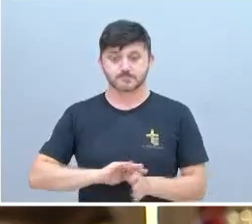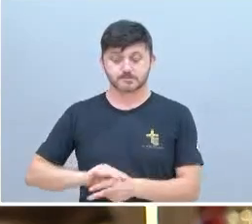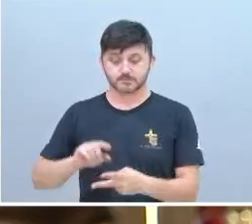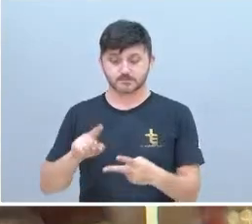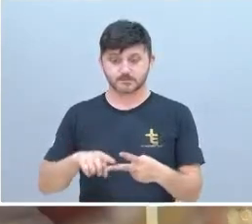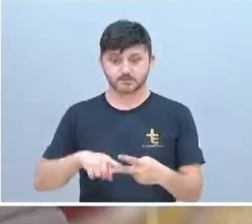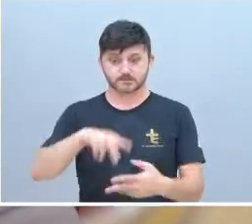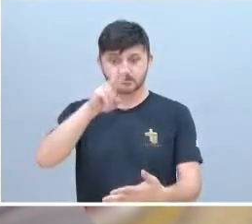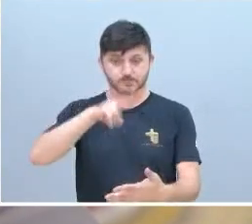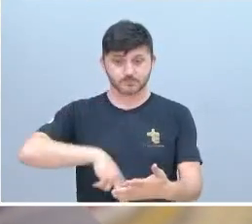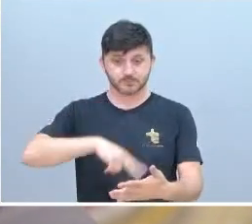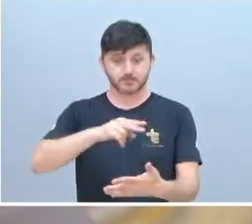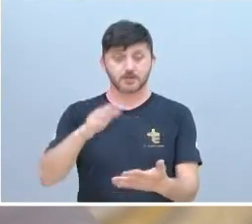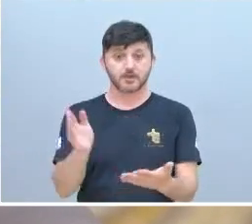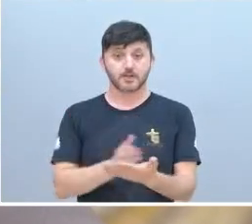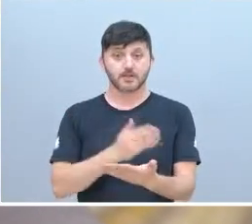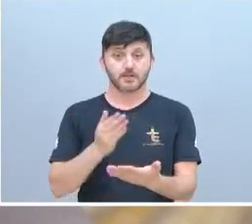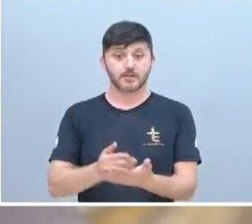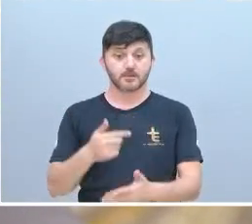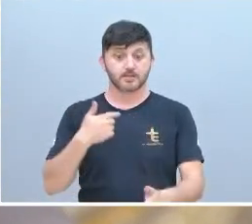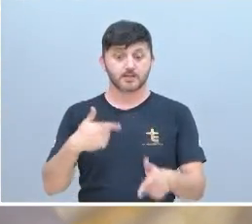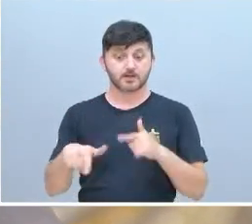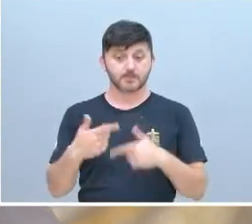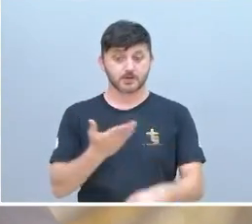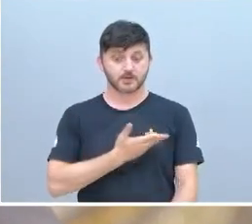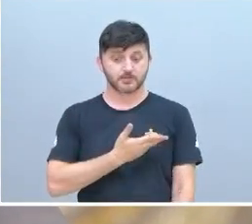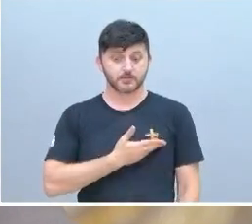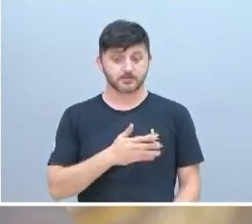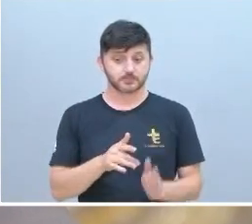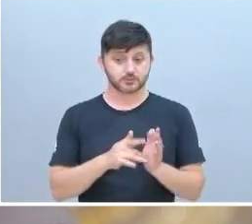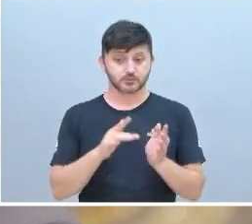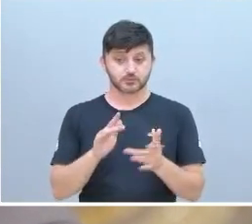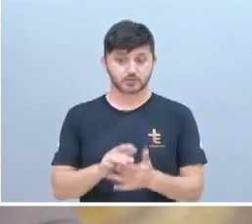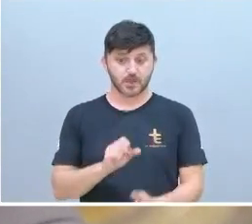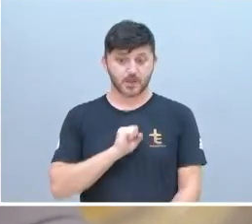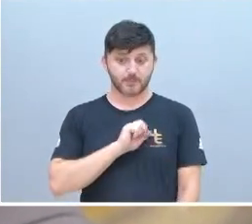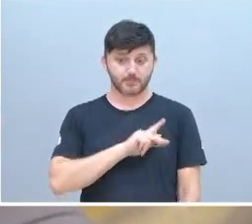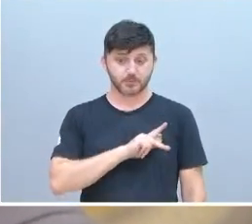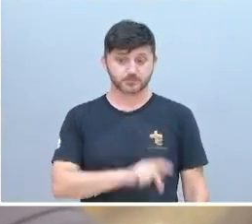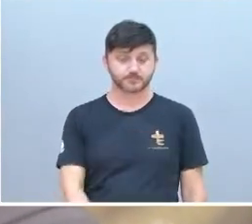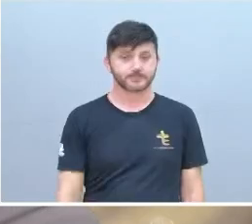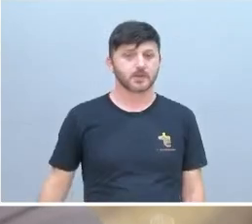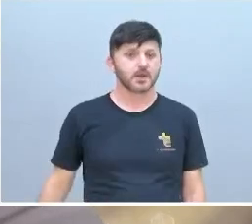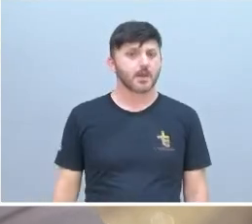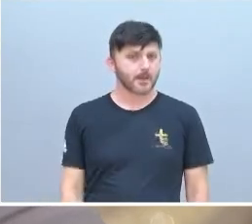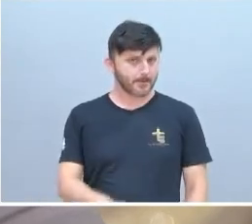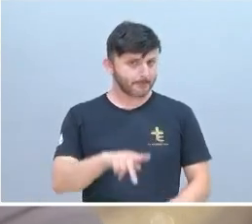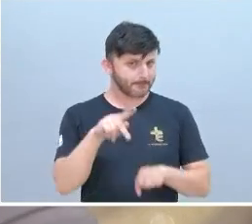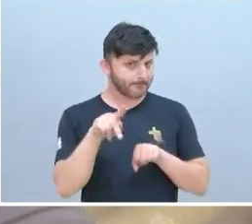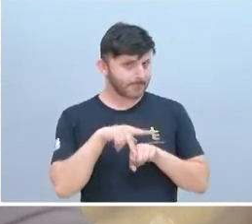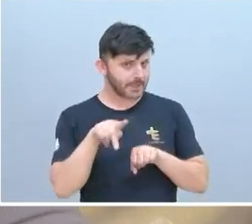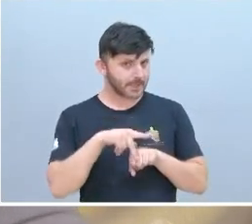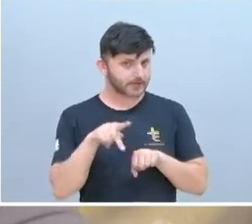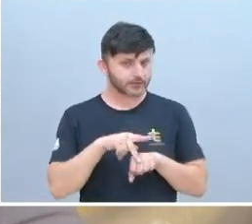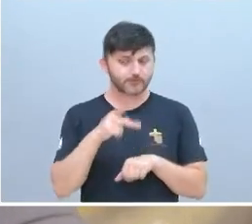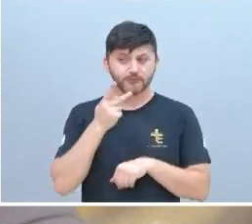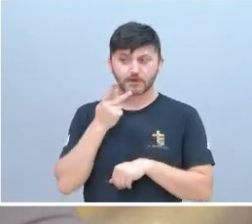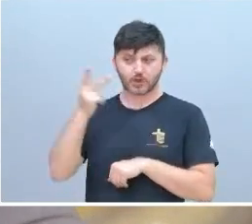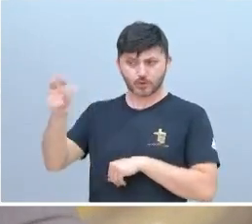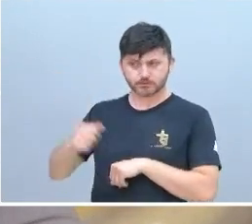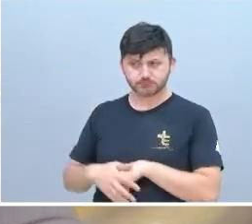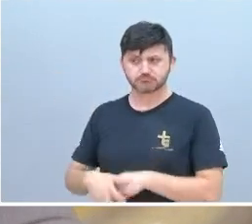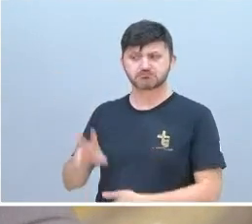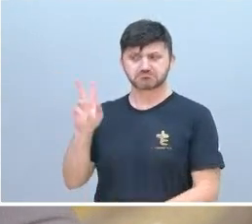Leitura do Atos dos Apóstolos. Naqueles dias, Pedro tomou a palavra e disse: de fato,